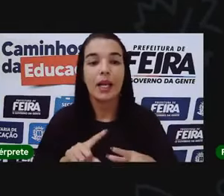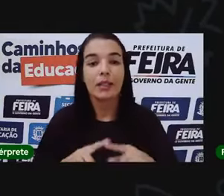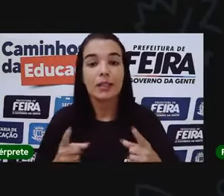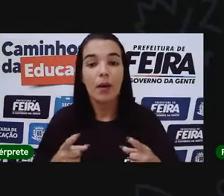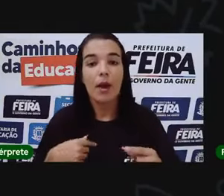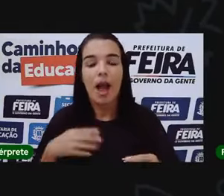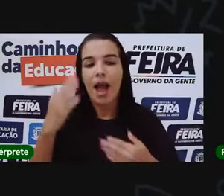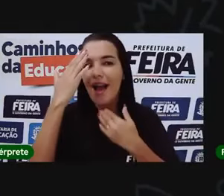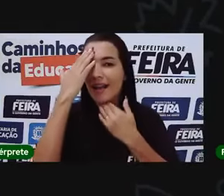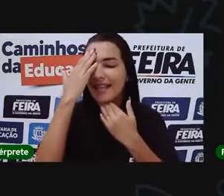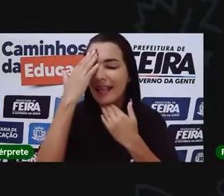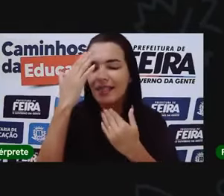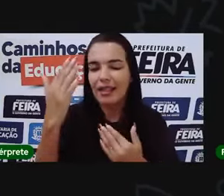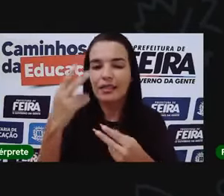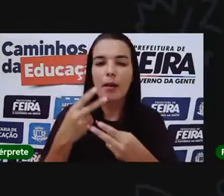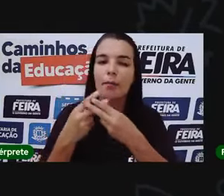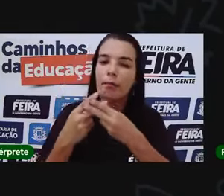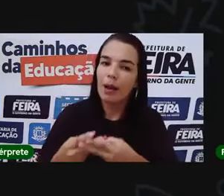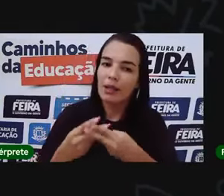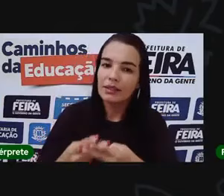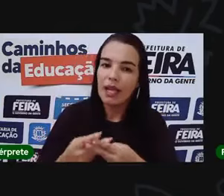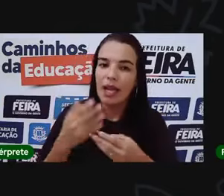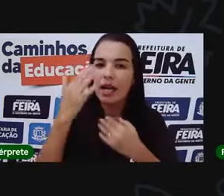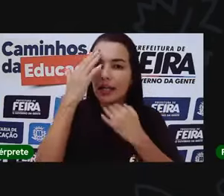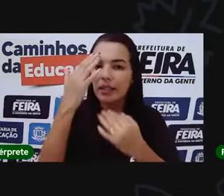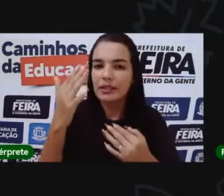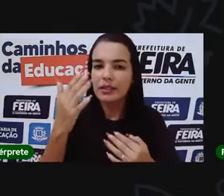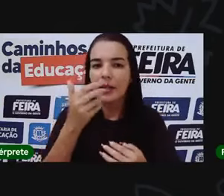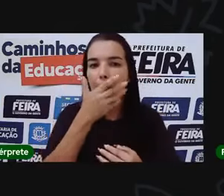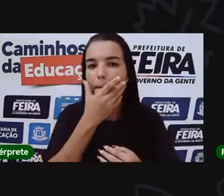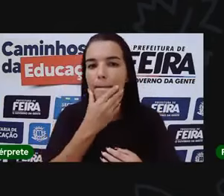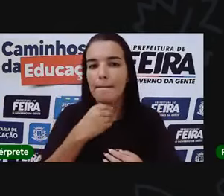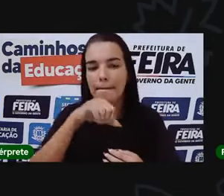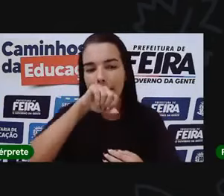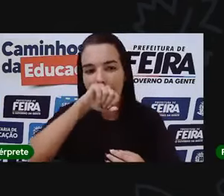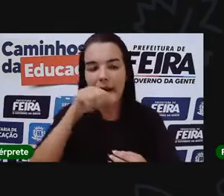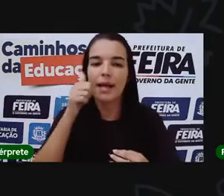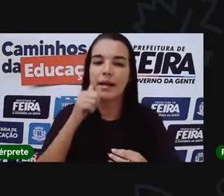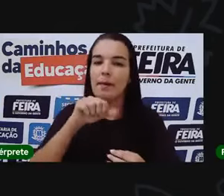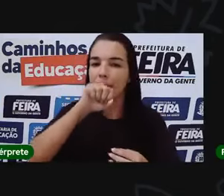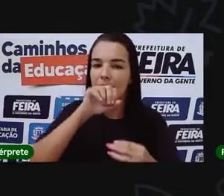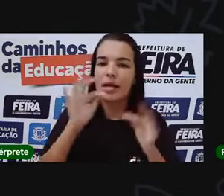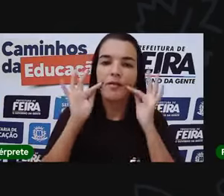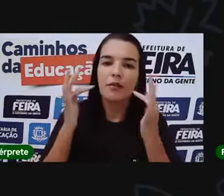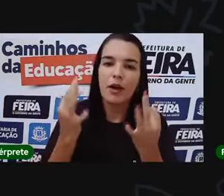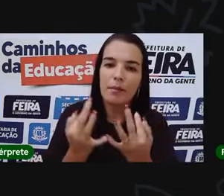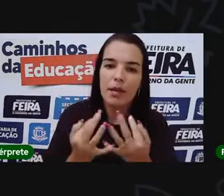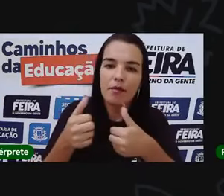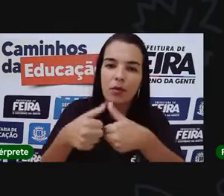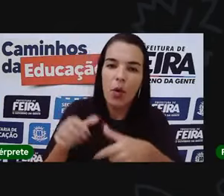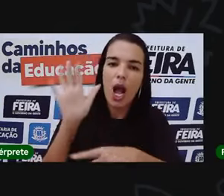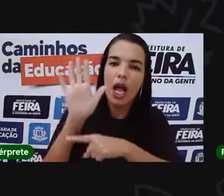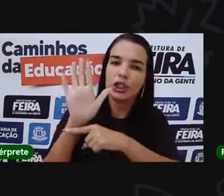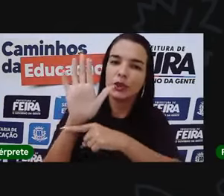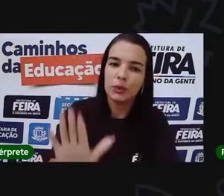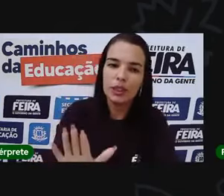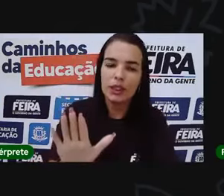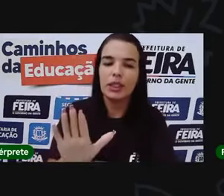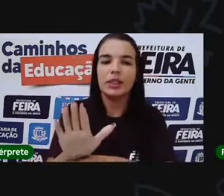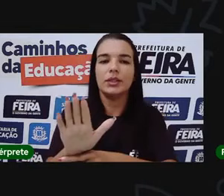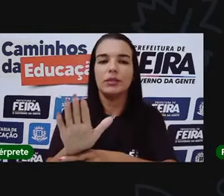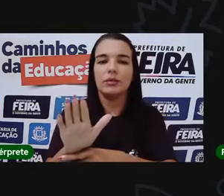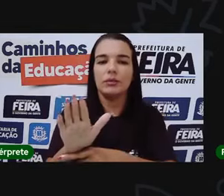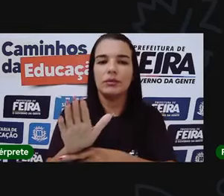a paciência, agradeço o pai, a mãe, a família que ficou aí, ó, não é, ajudando, orientando nas coisas,